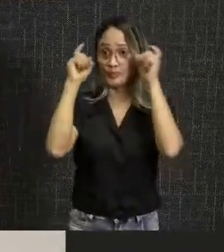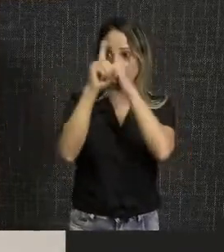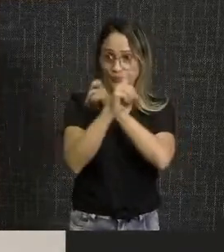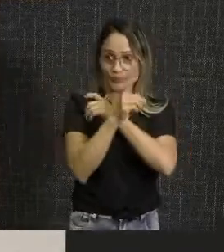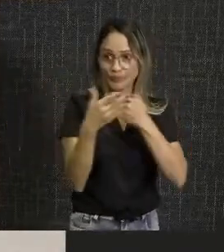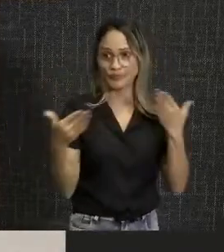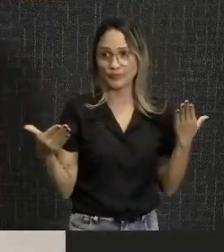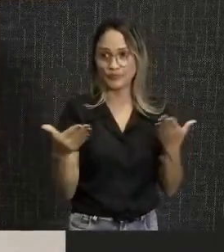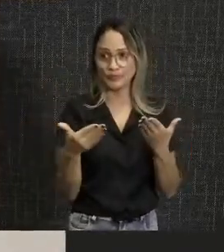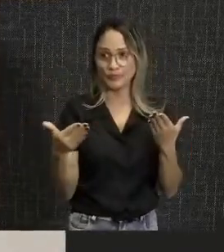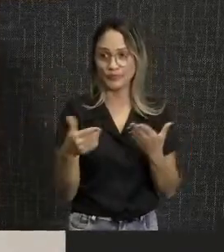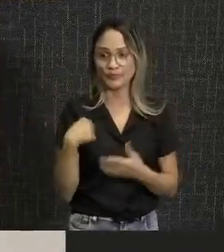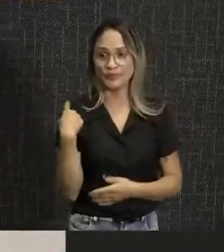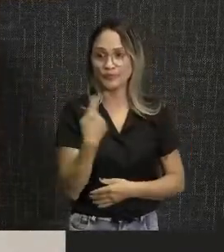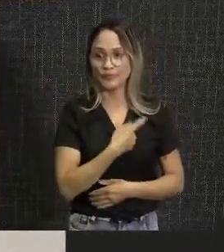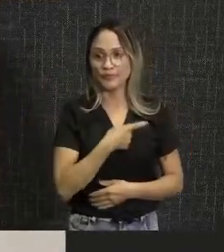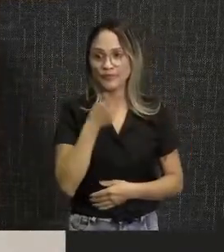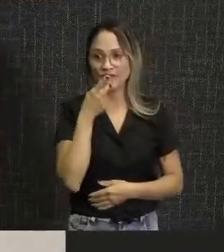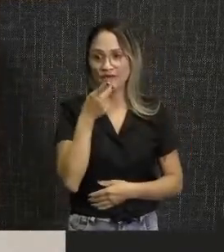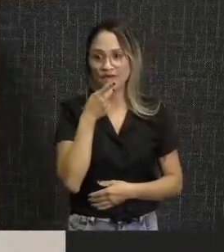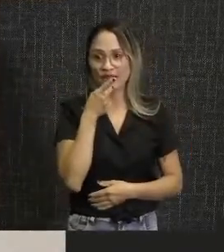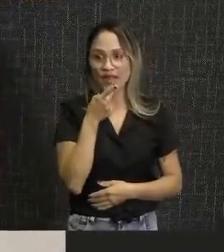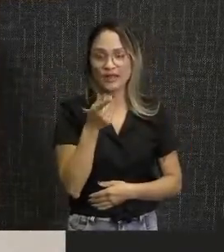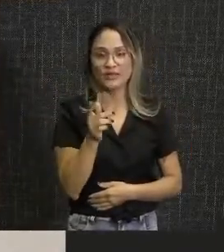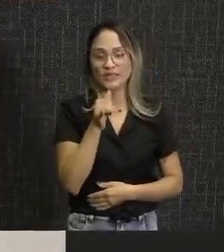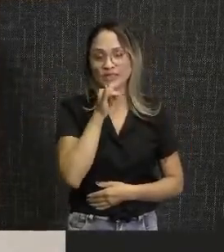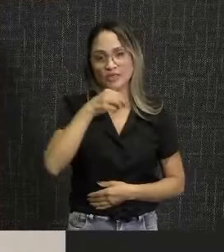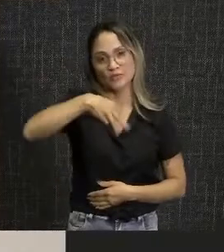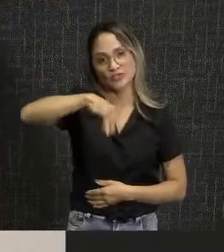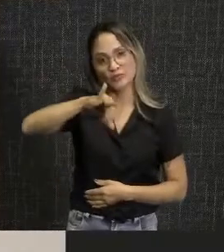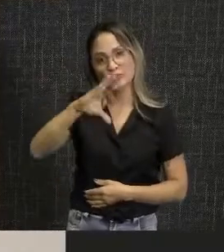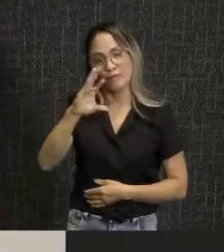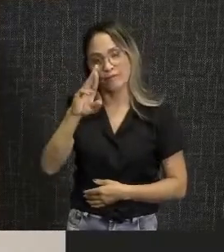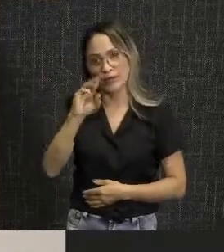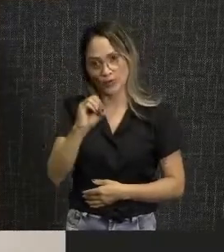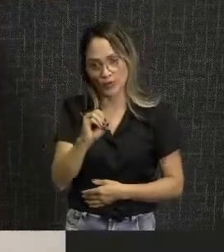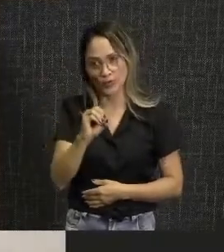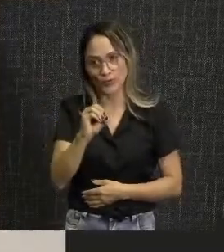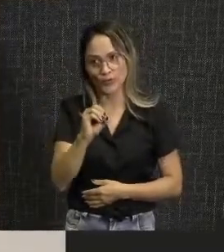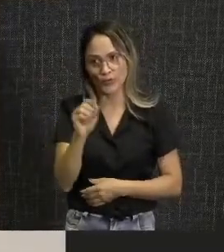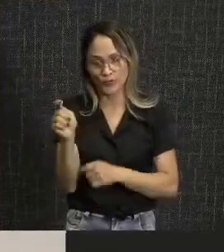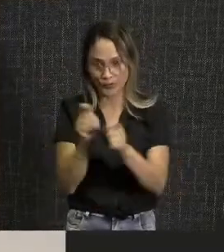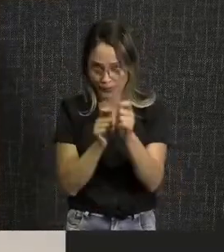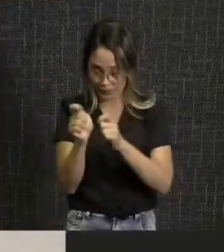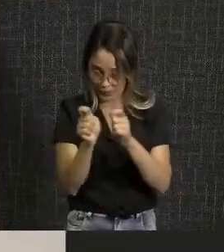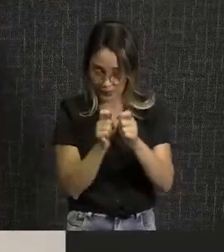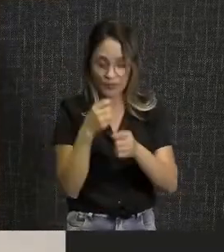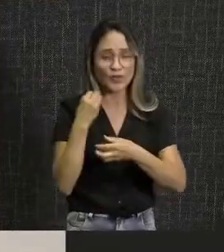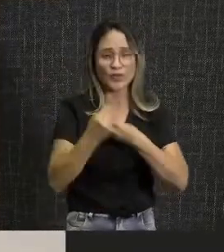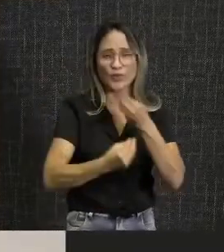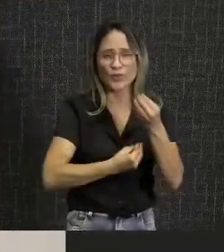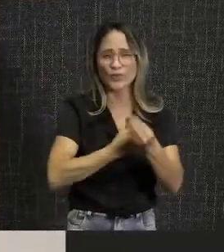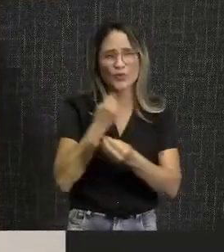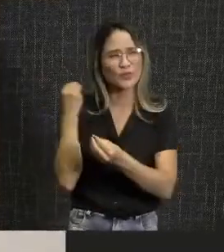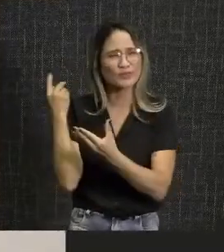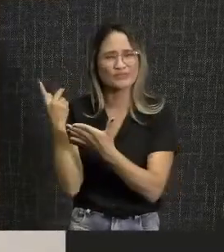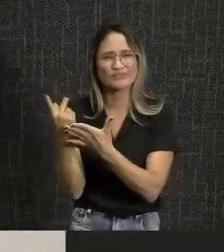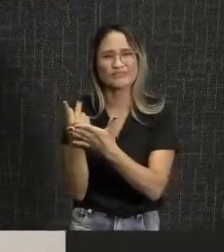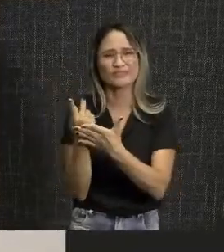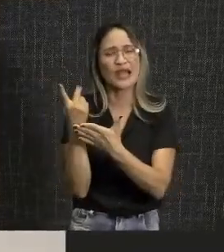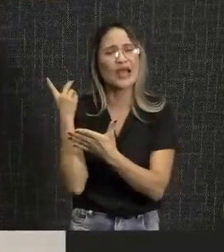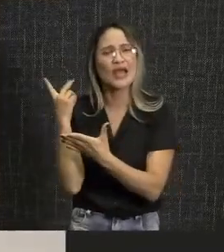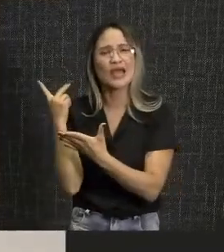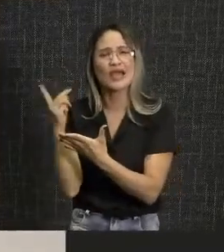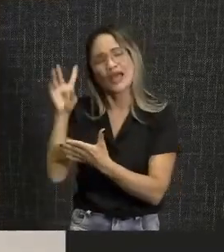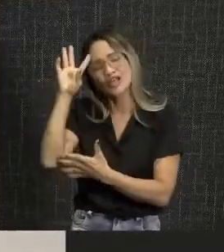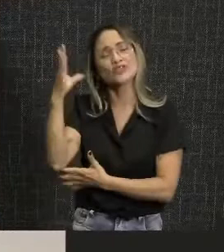falar de microeconomia, o primeiro ponto é quando a gente vai ter uma solução definitiva. Né?